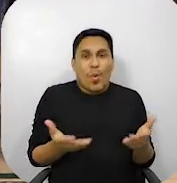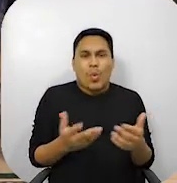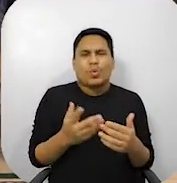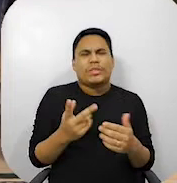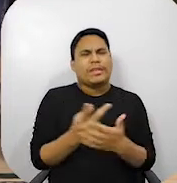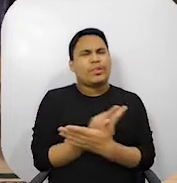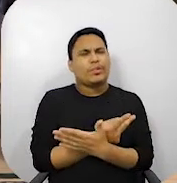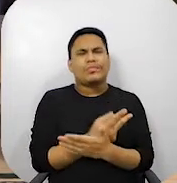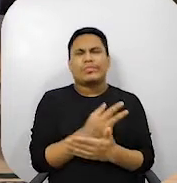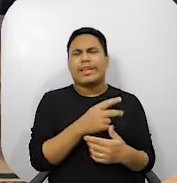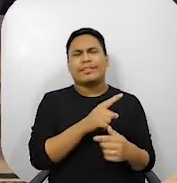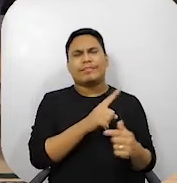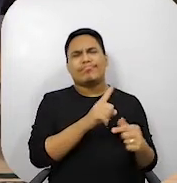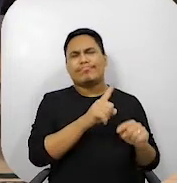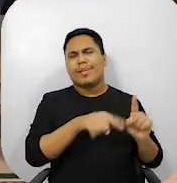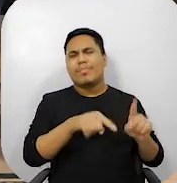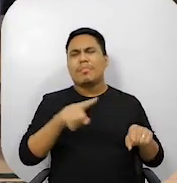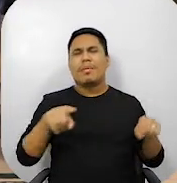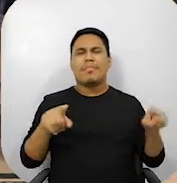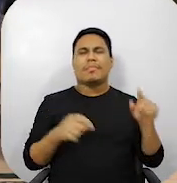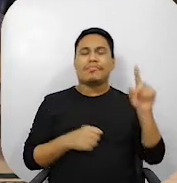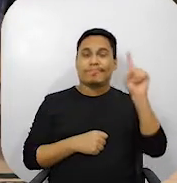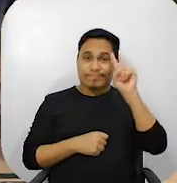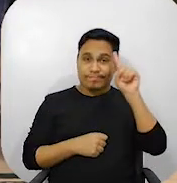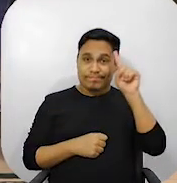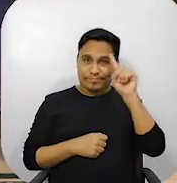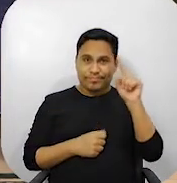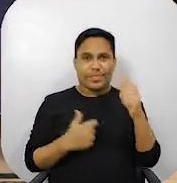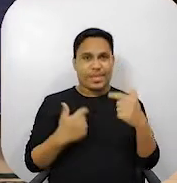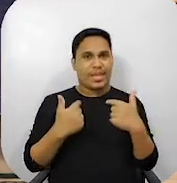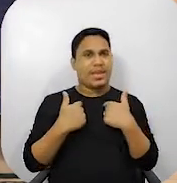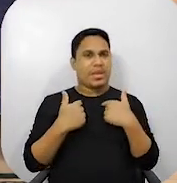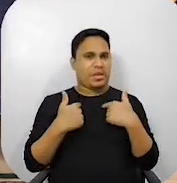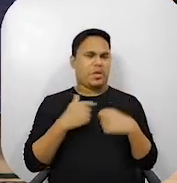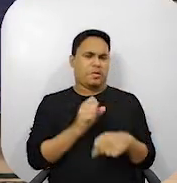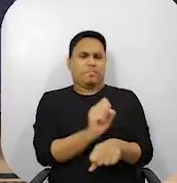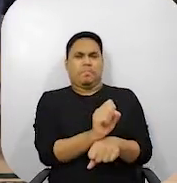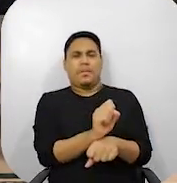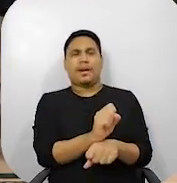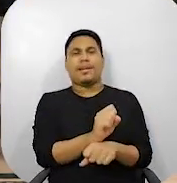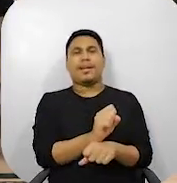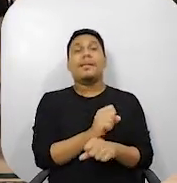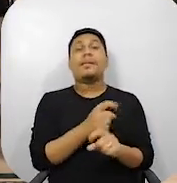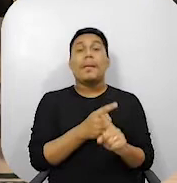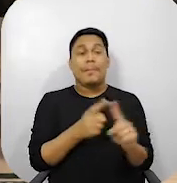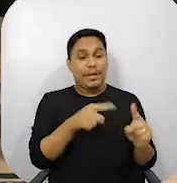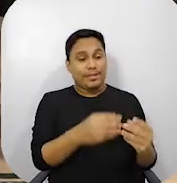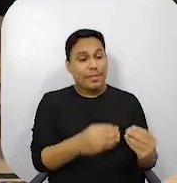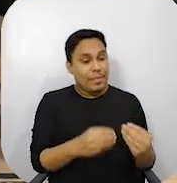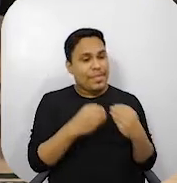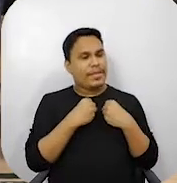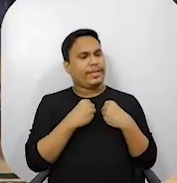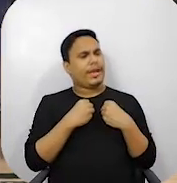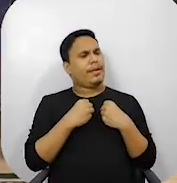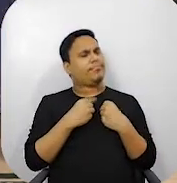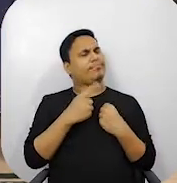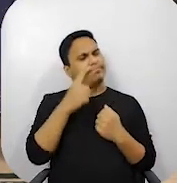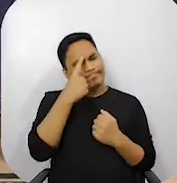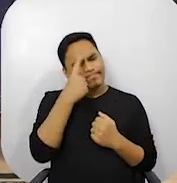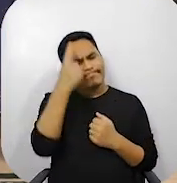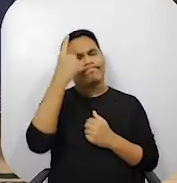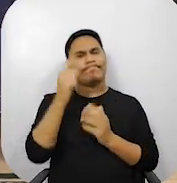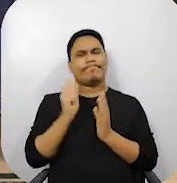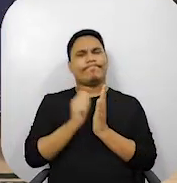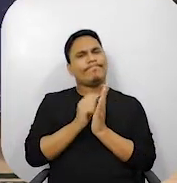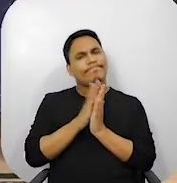processo mesmo do dia a dia né eu até tinha dado uma parada Essa é o que você se inspira para escrever o que eu me inspiro para escrever